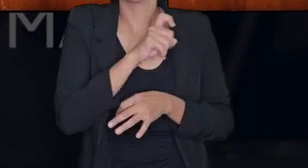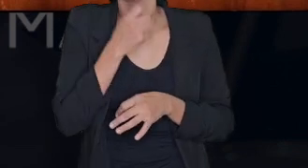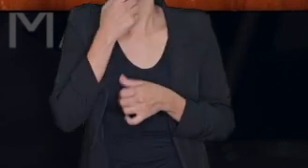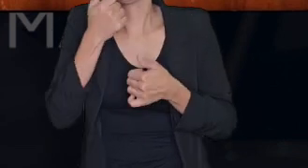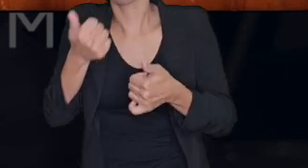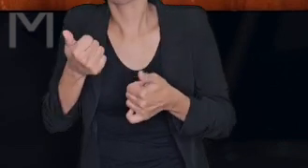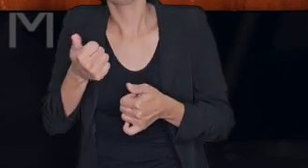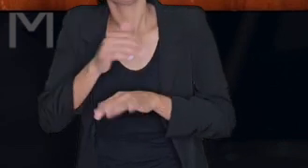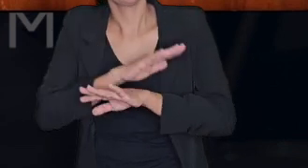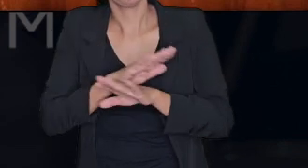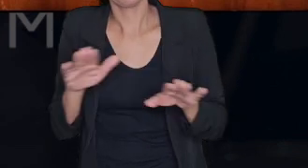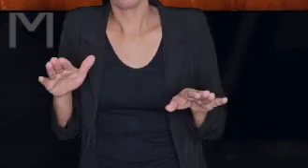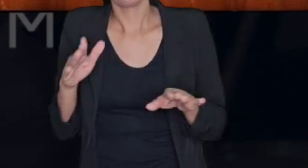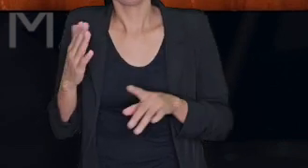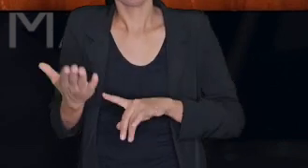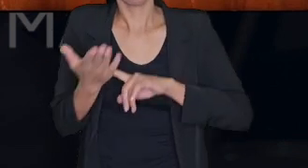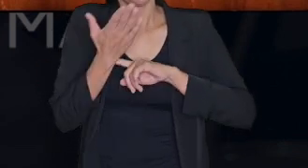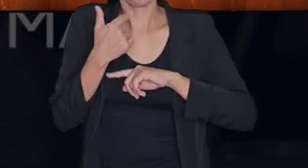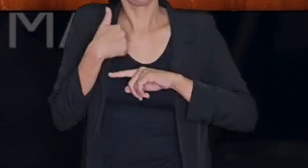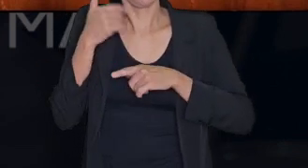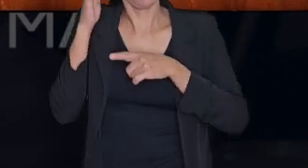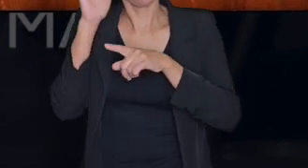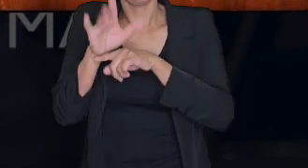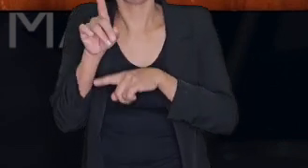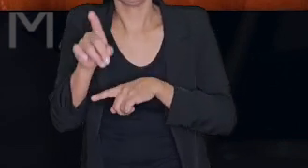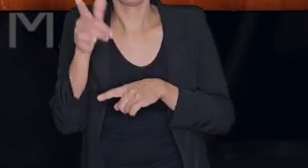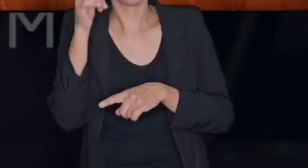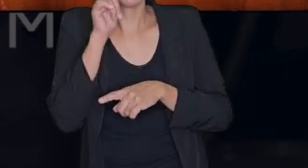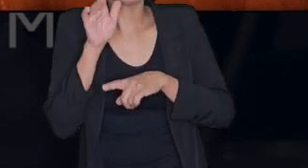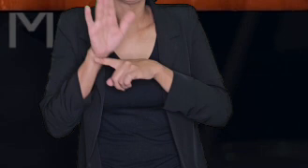cara mora não sei onde, tá super difícil. Valeu, foi mal.